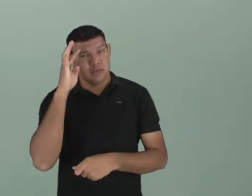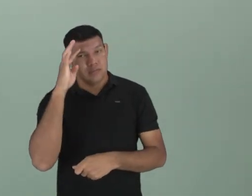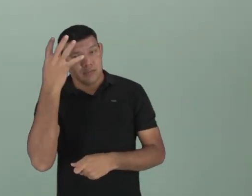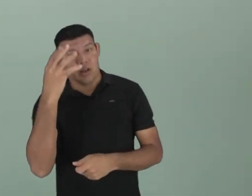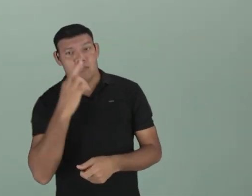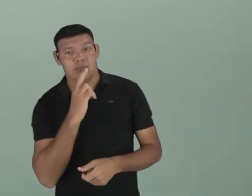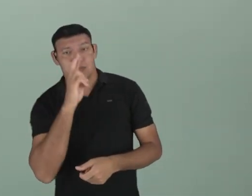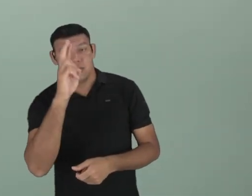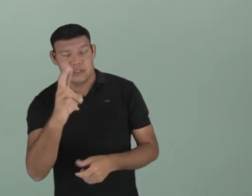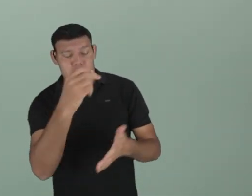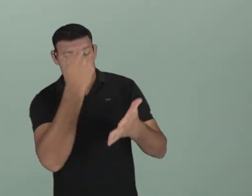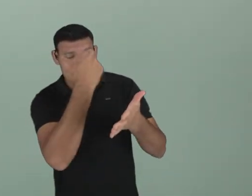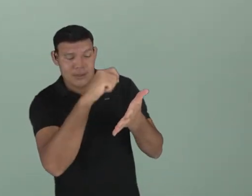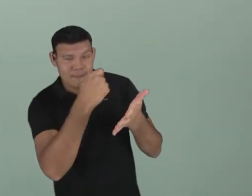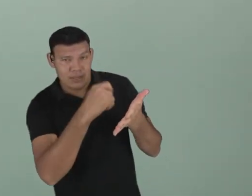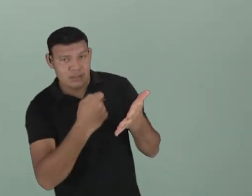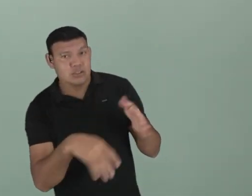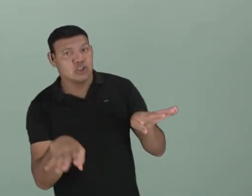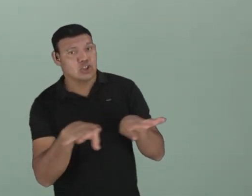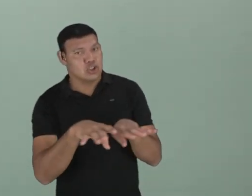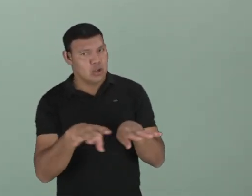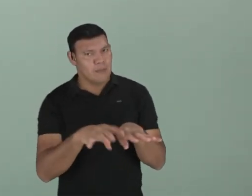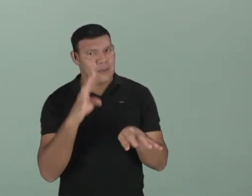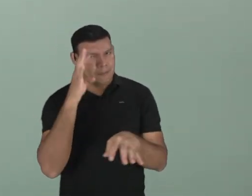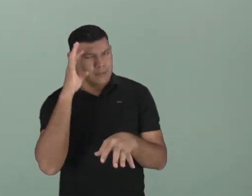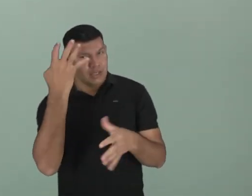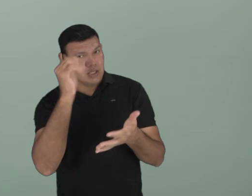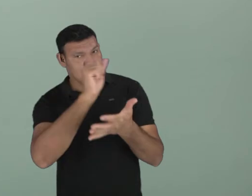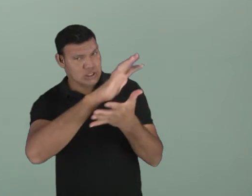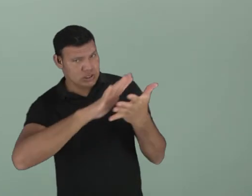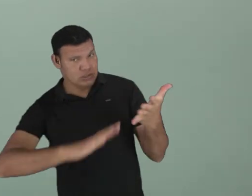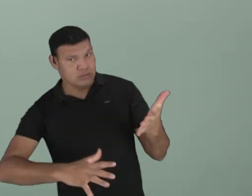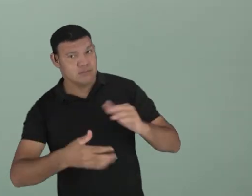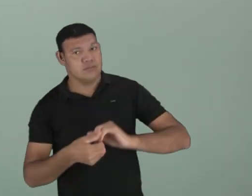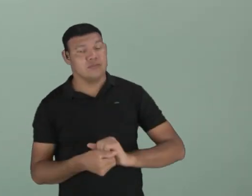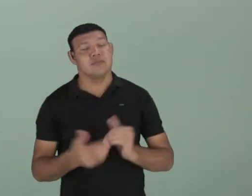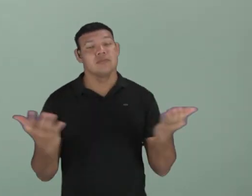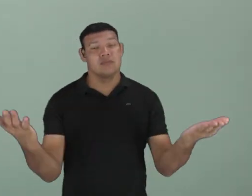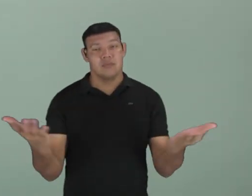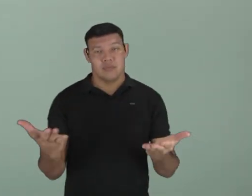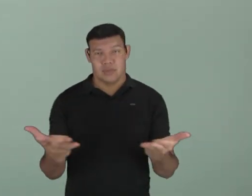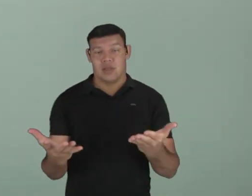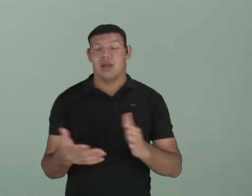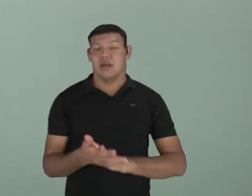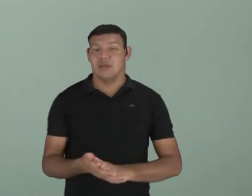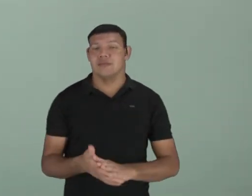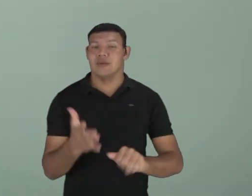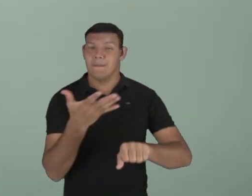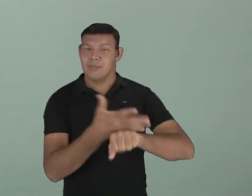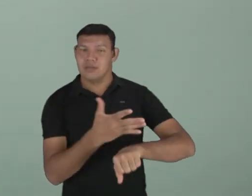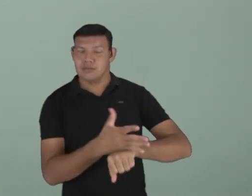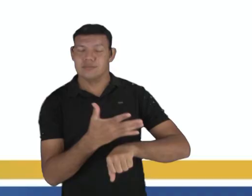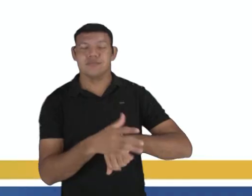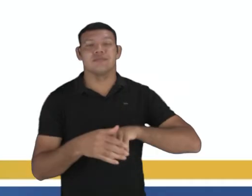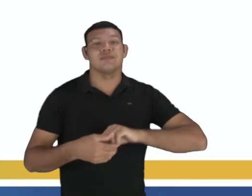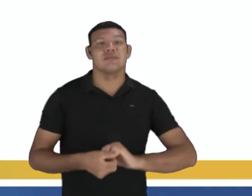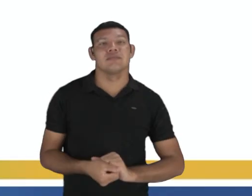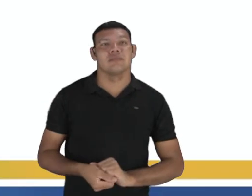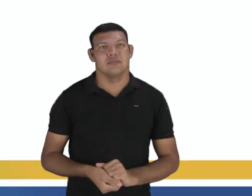escrita, como também nas resoluções de algumas atividades. Agora nós vamos exercitar um pouquinho. Vamos